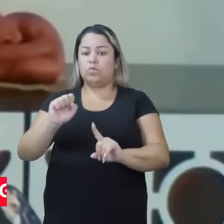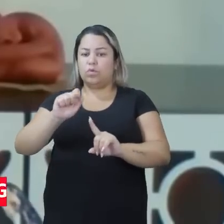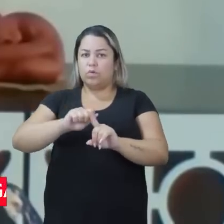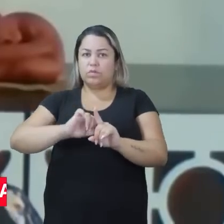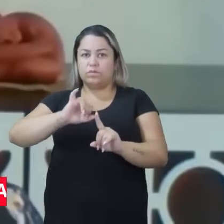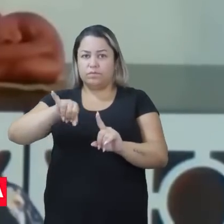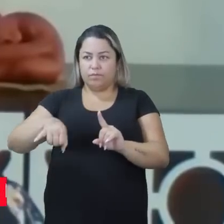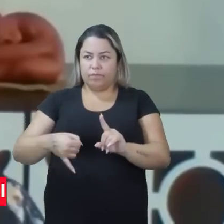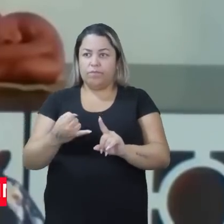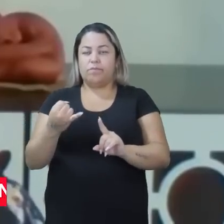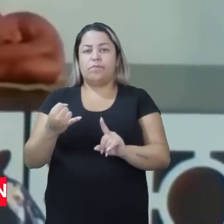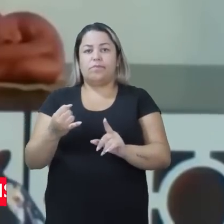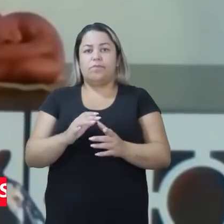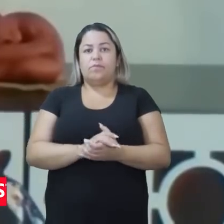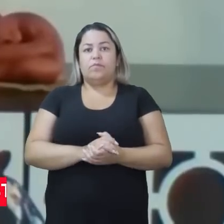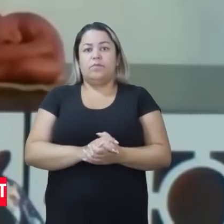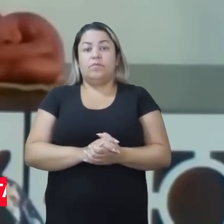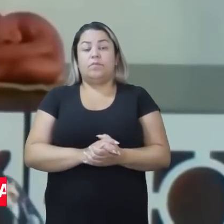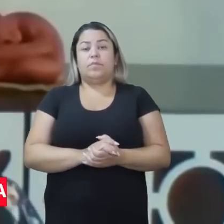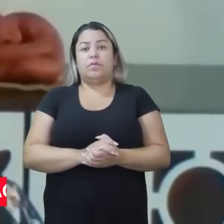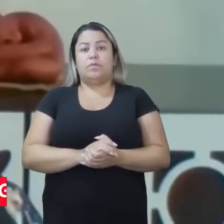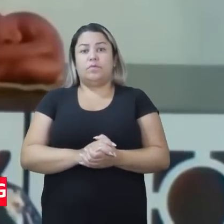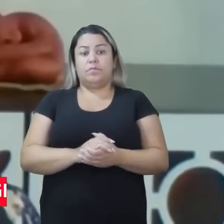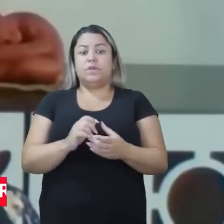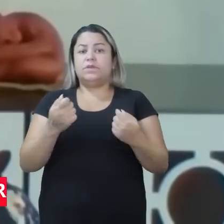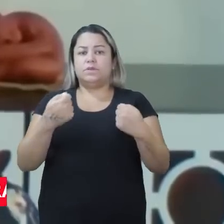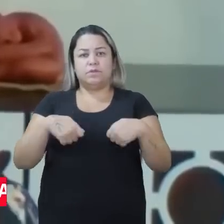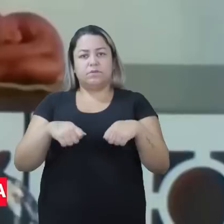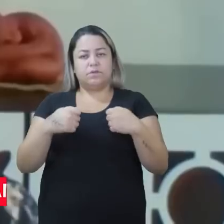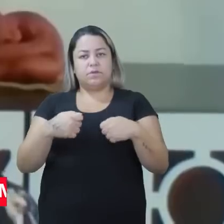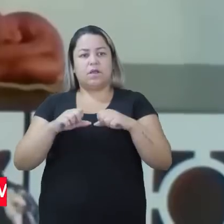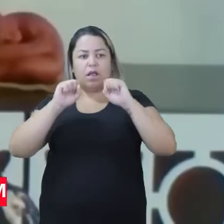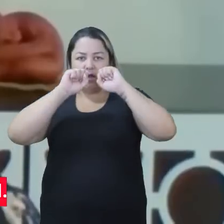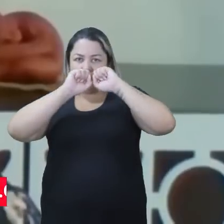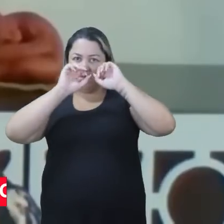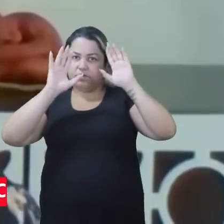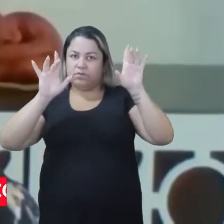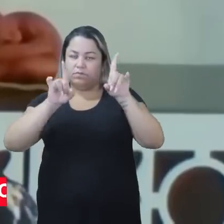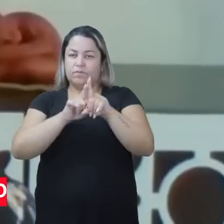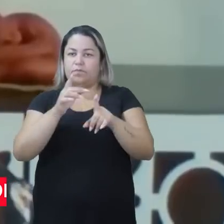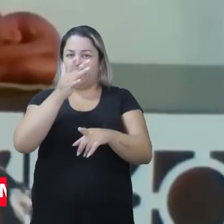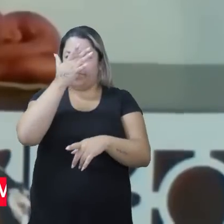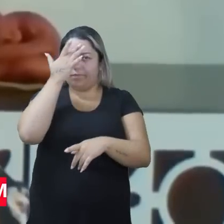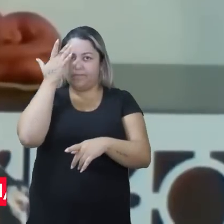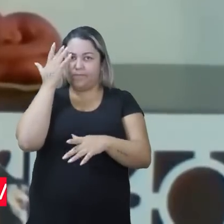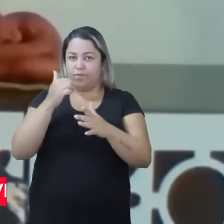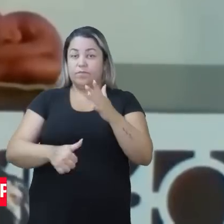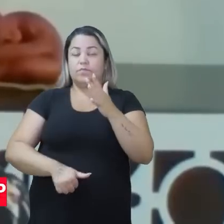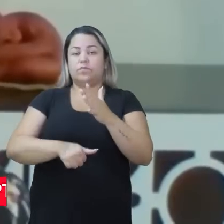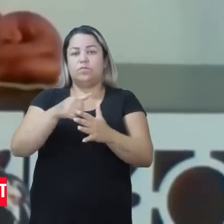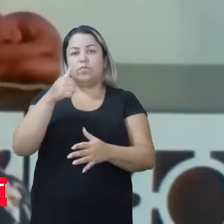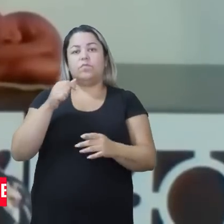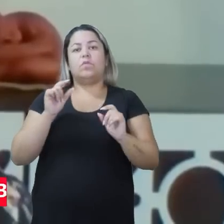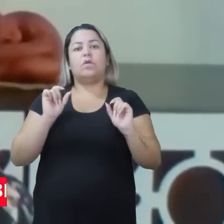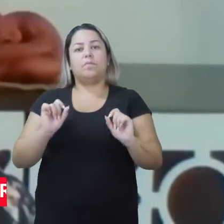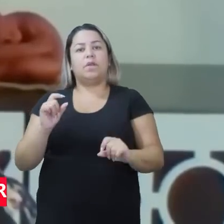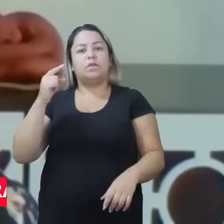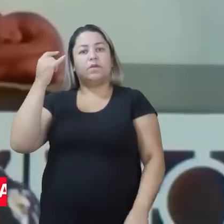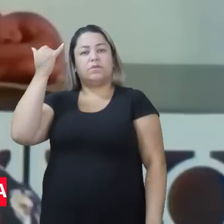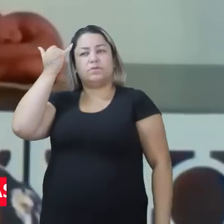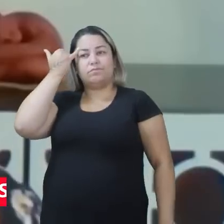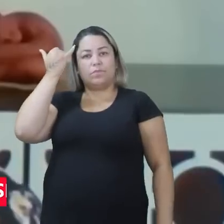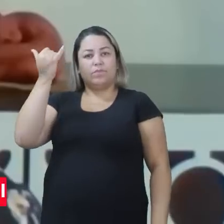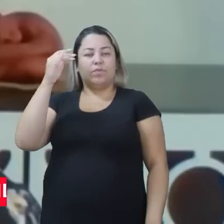janeiro, a gente precisa ter claro algumas coisas, né, sobre essas pessoas. Em primeiro lugar, essa ideia que